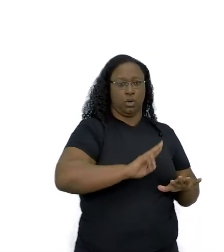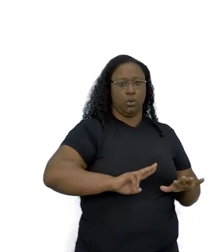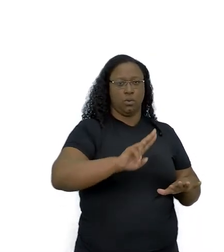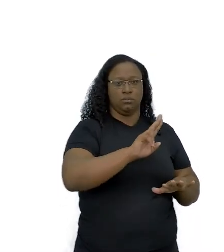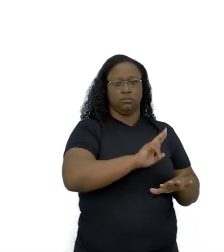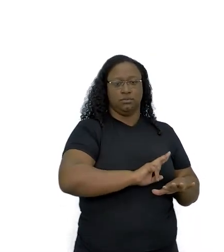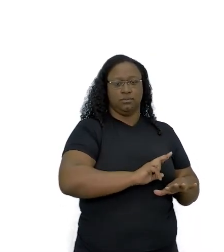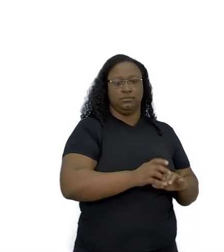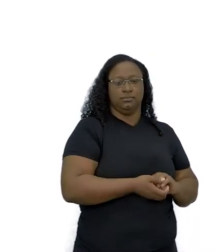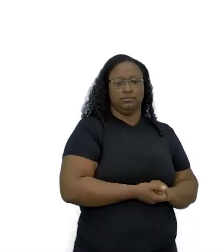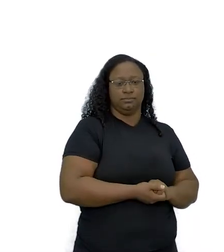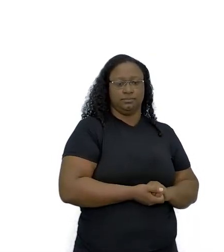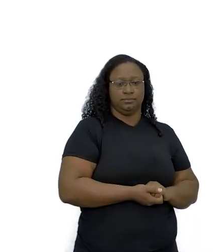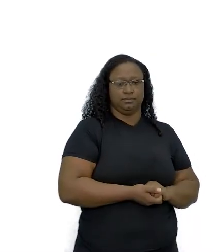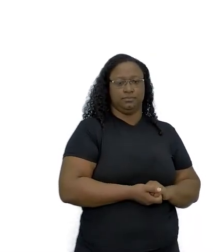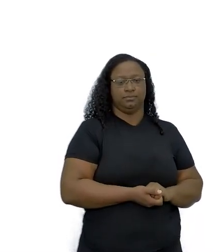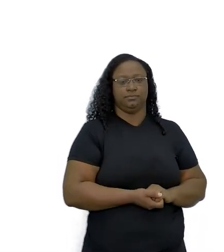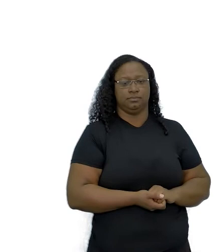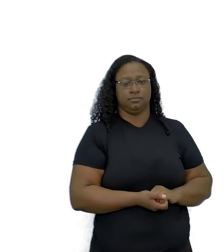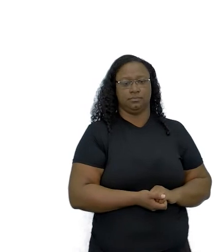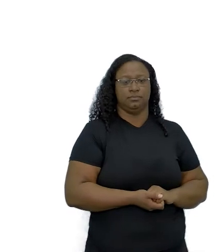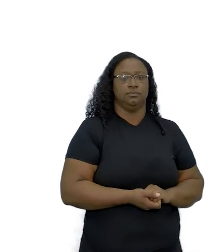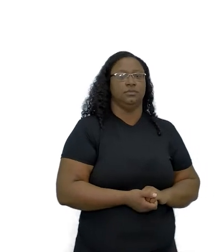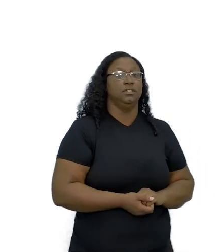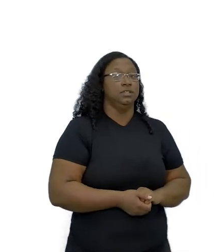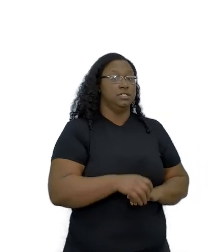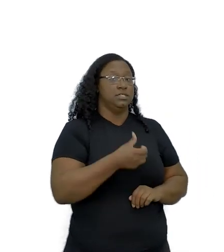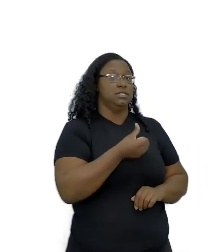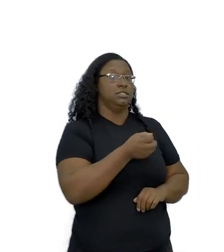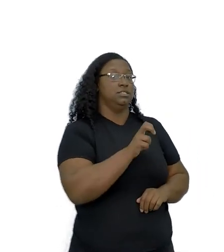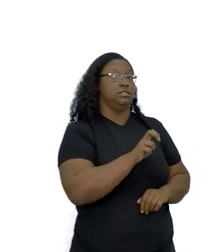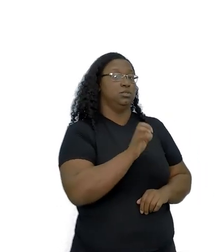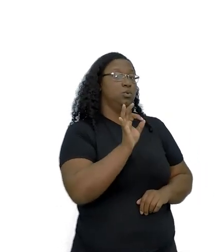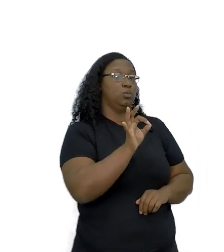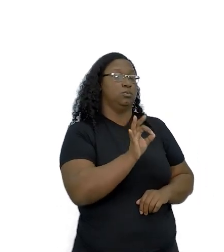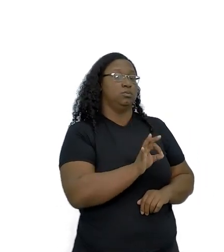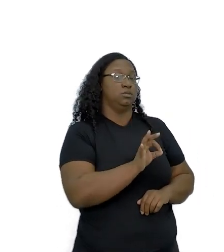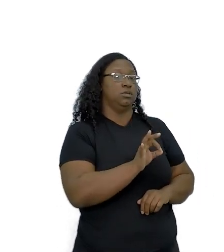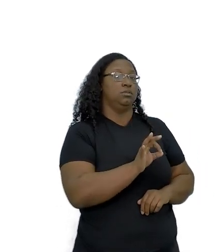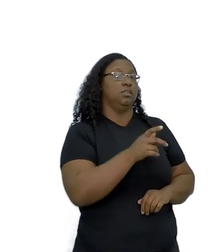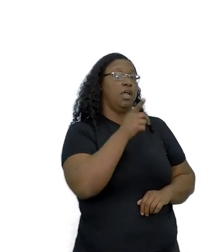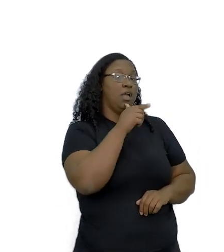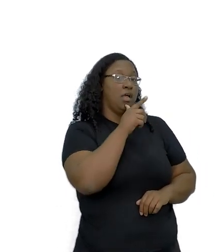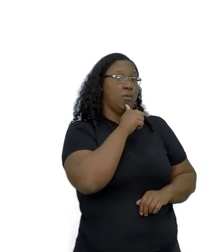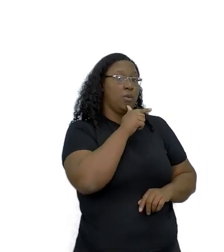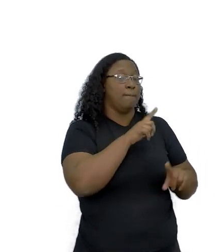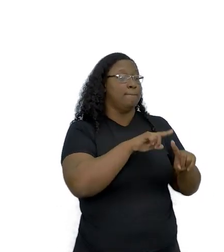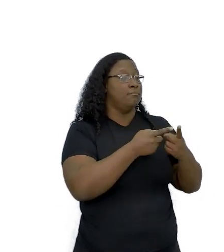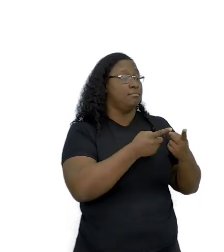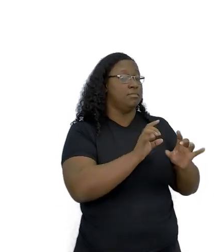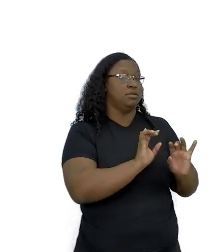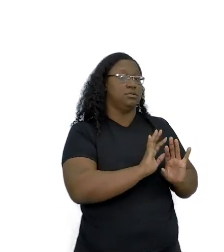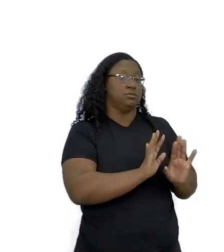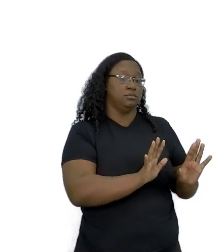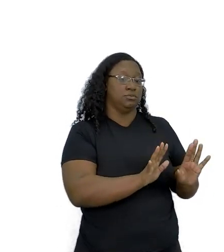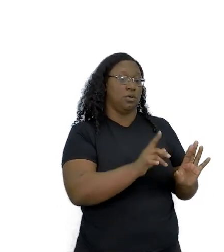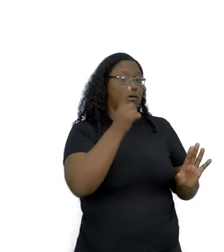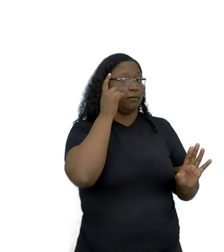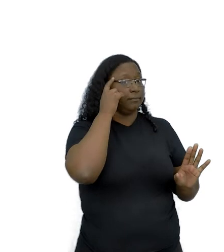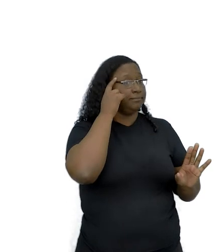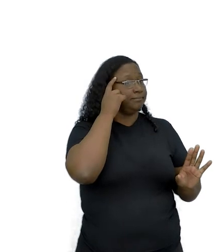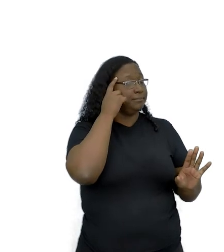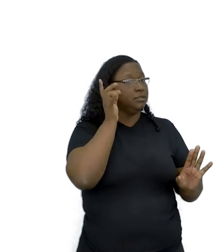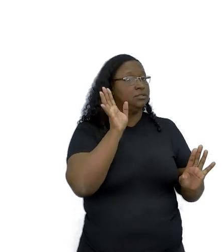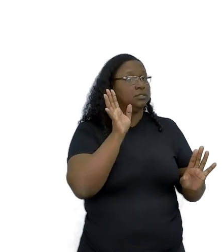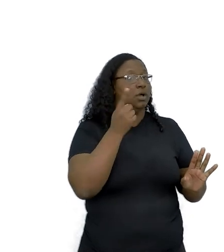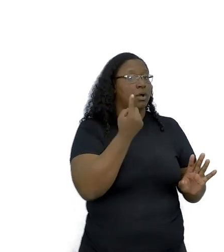parte aqui se deve às hidrelétricas, né, com 65%, mas não é bom, a gente viu, ficar refém de ter uma